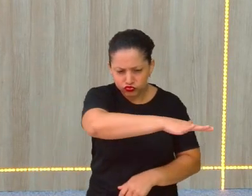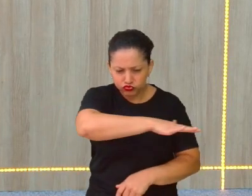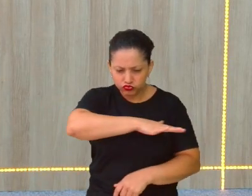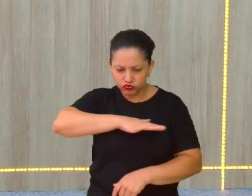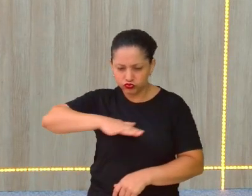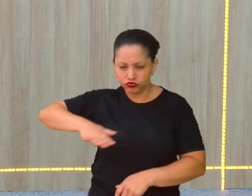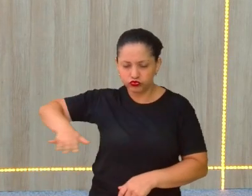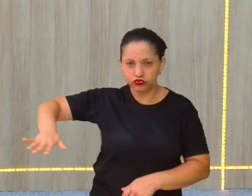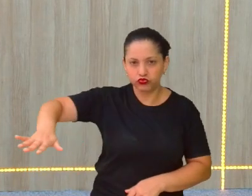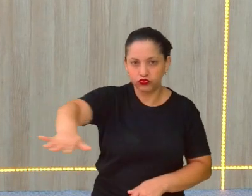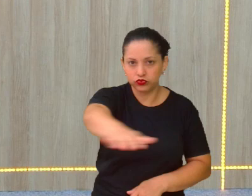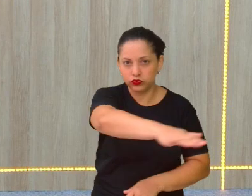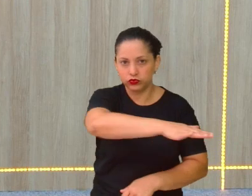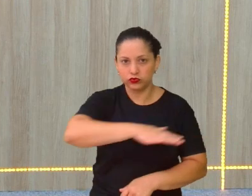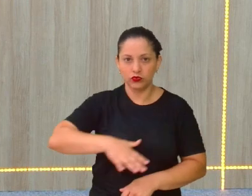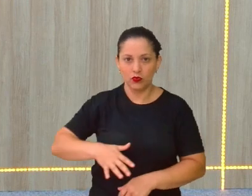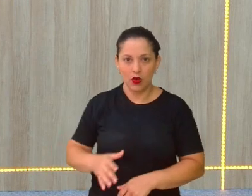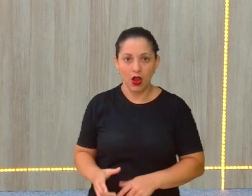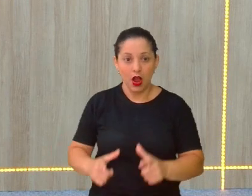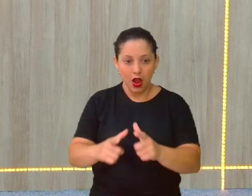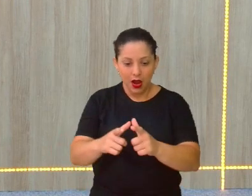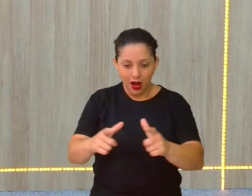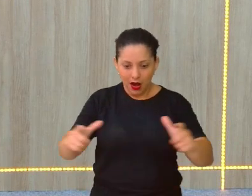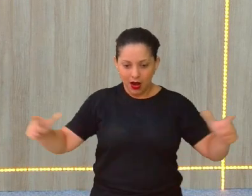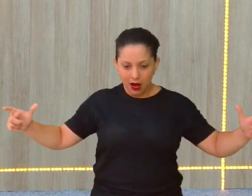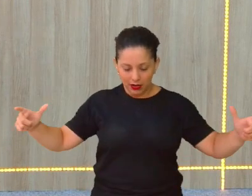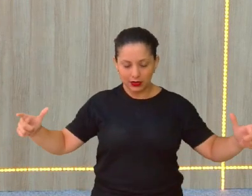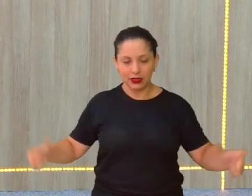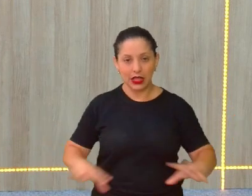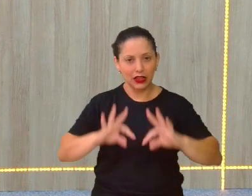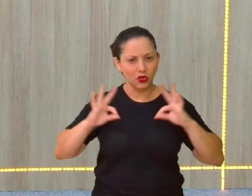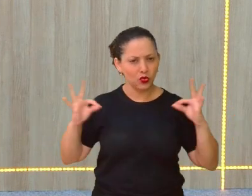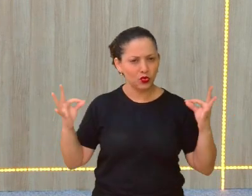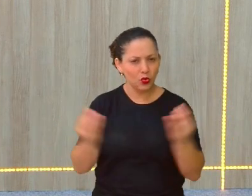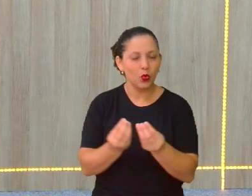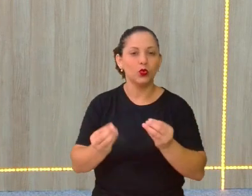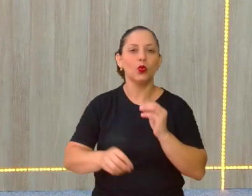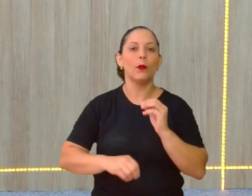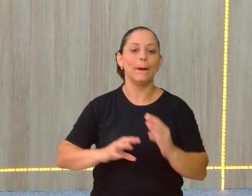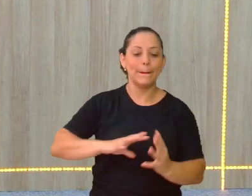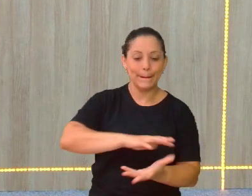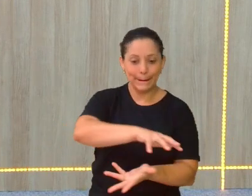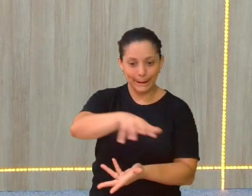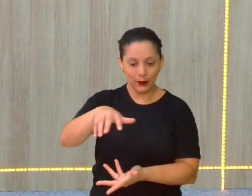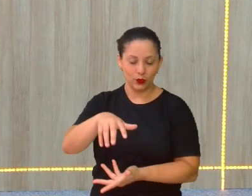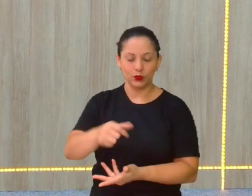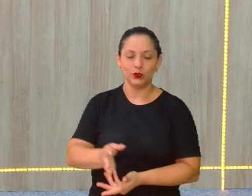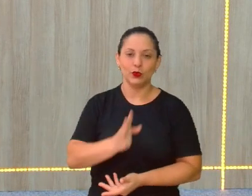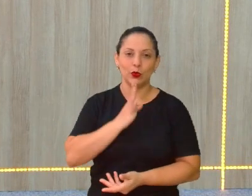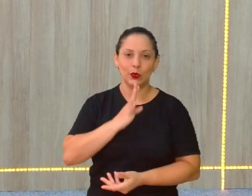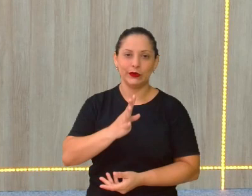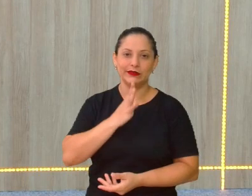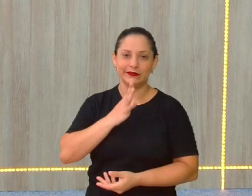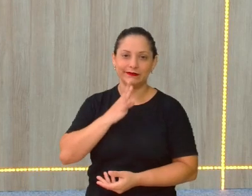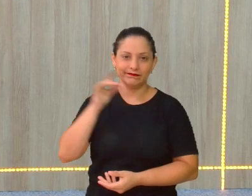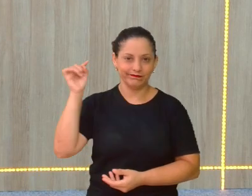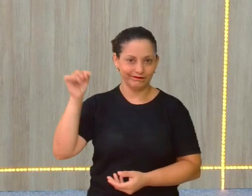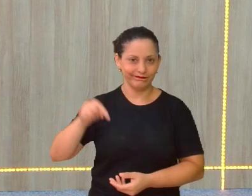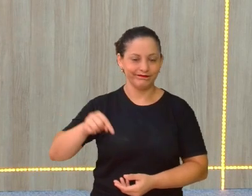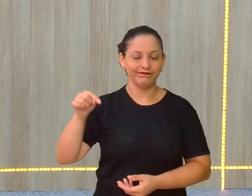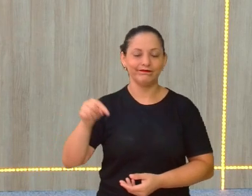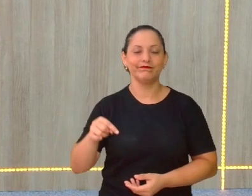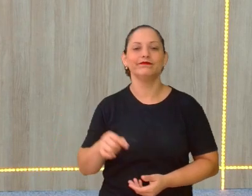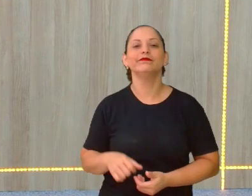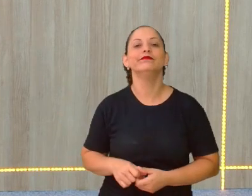se conhecia na época, na realidade em quase todo o mundo, né, que se conhecia na época, o chamado Velho Mundo,